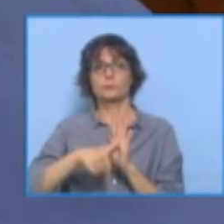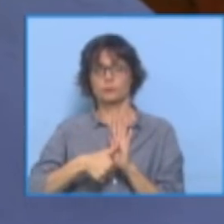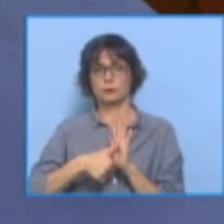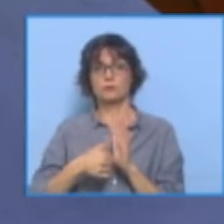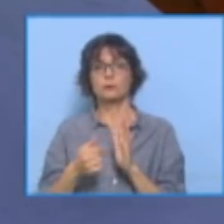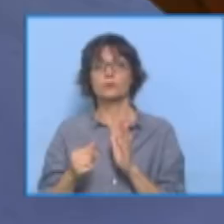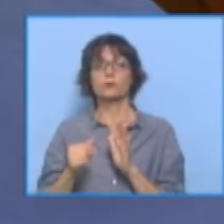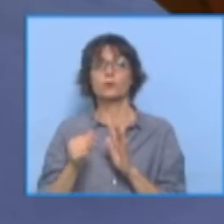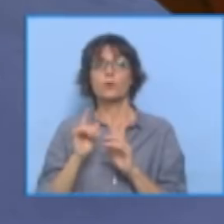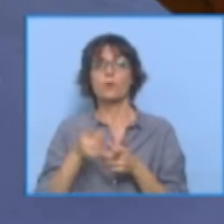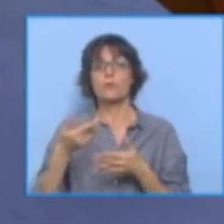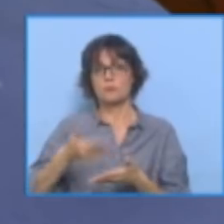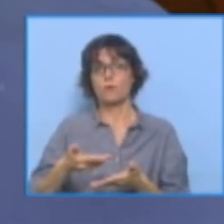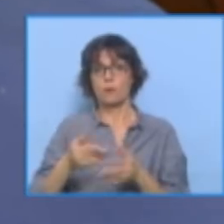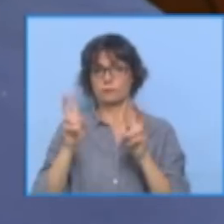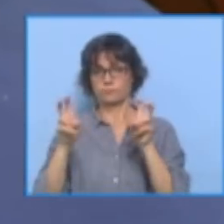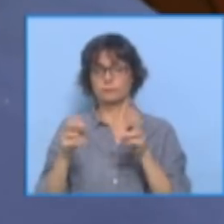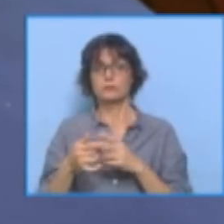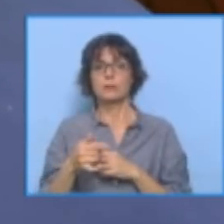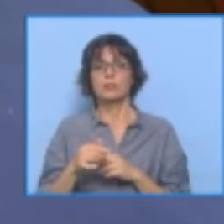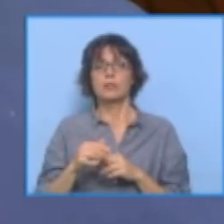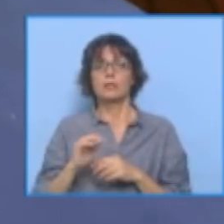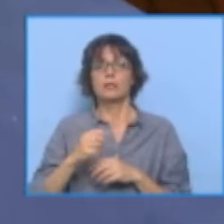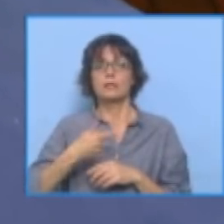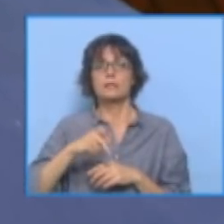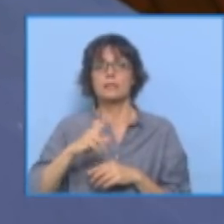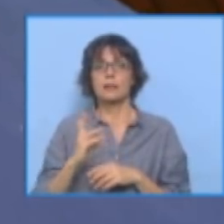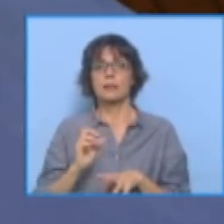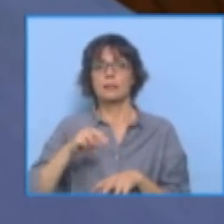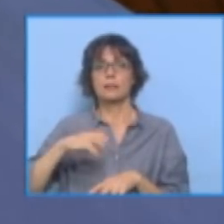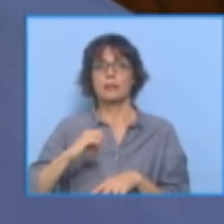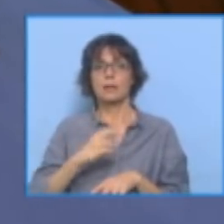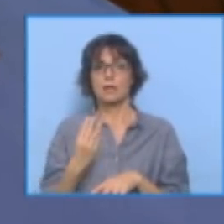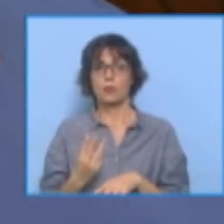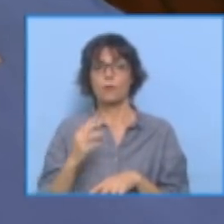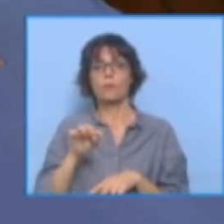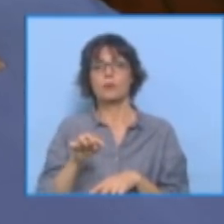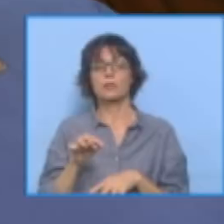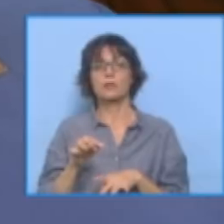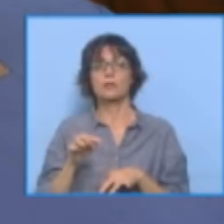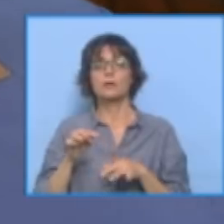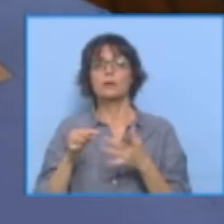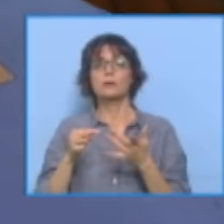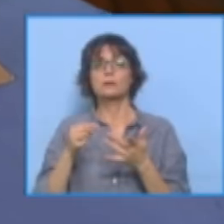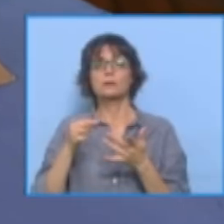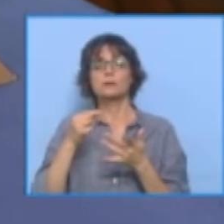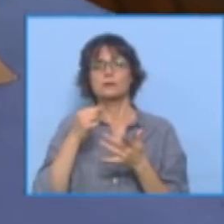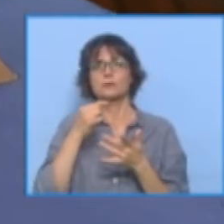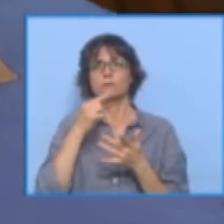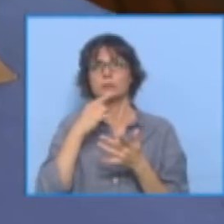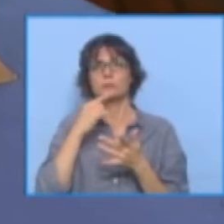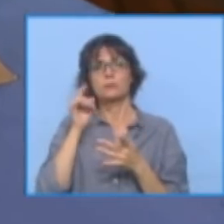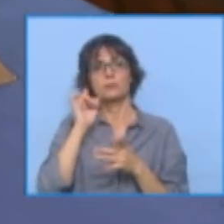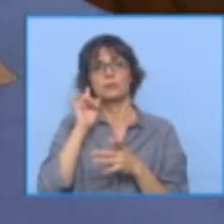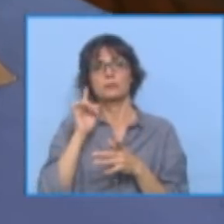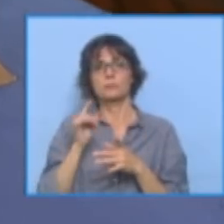Now, que é precisamente uma vontade que elas tiveram de mudar um bocado o paradigma e de chegar concretamente aos jovens, como tínhamos